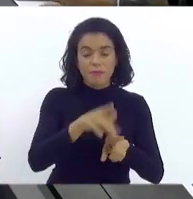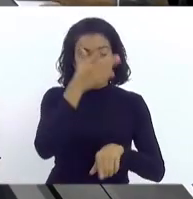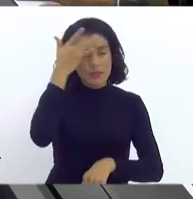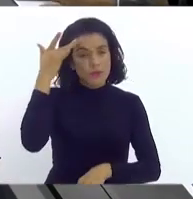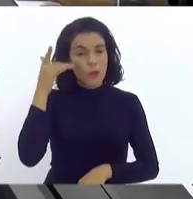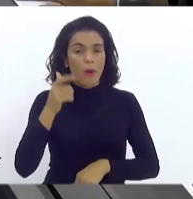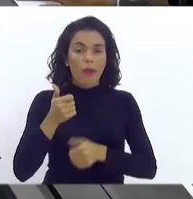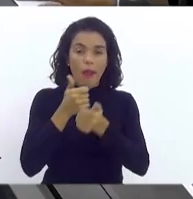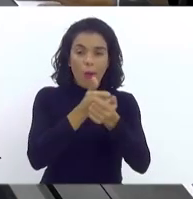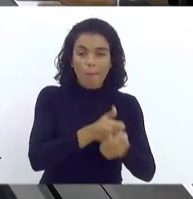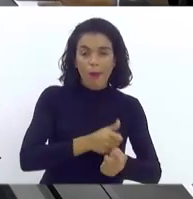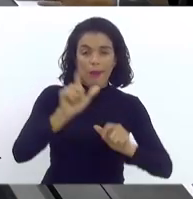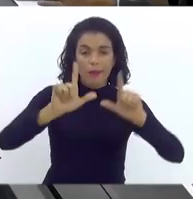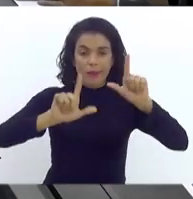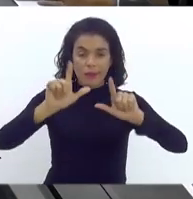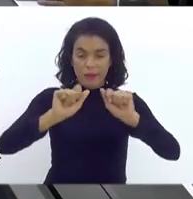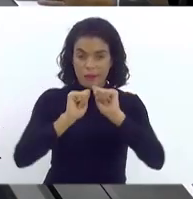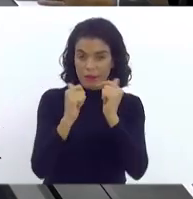TV Alerge,